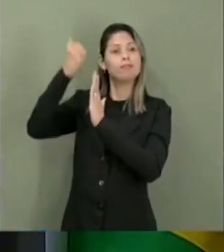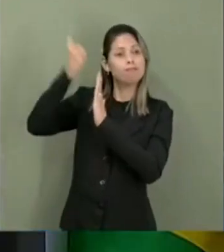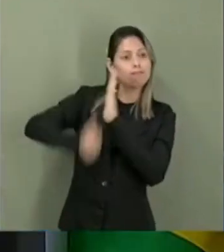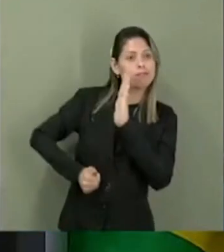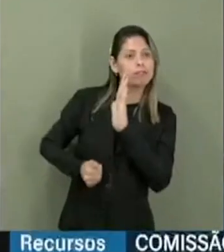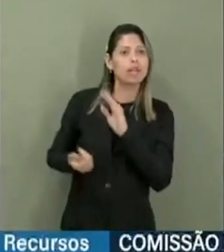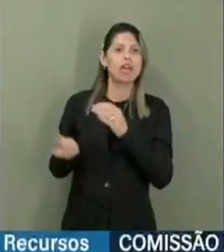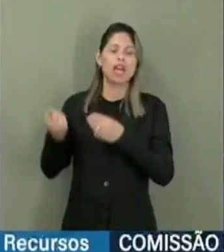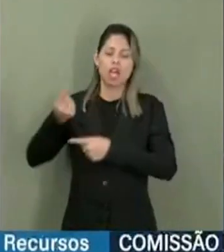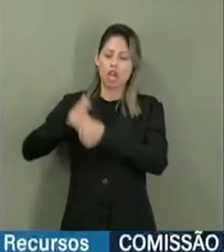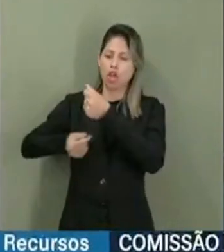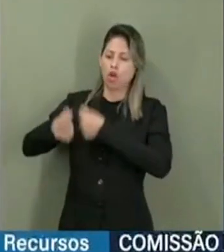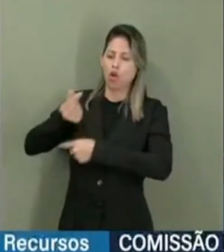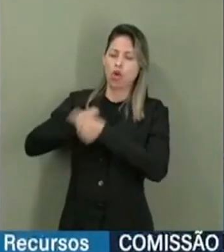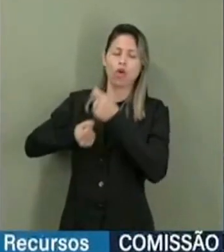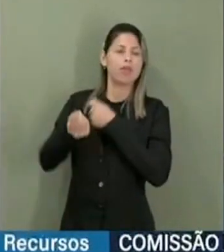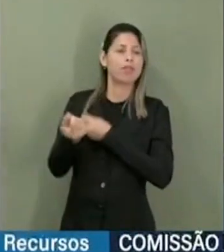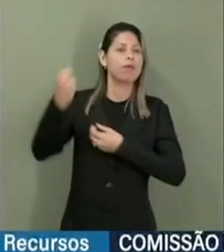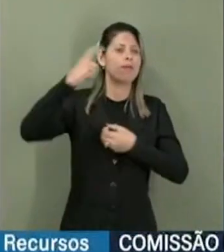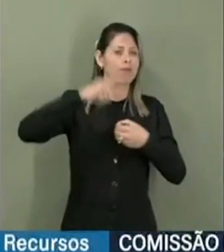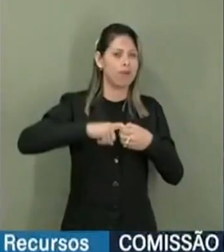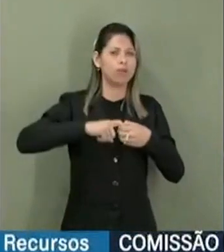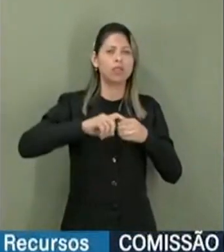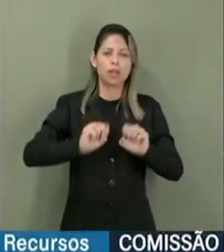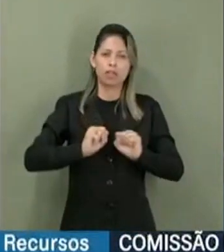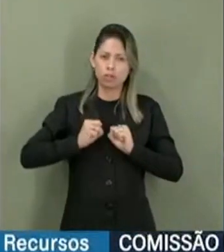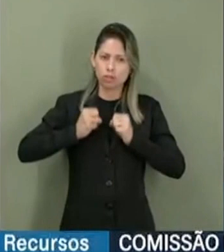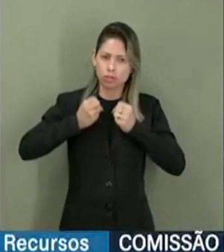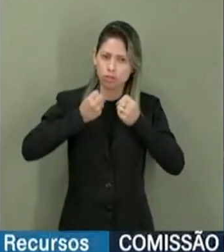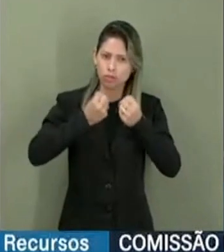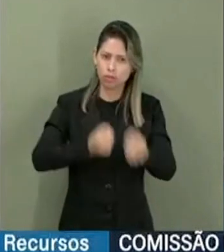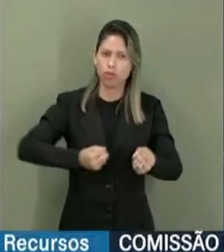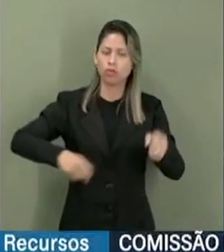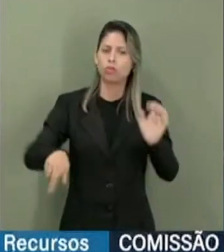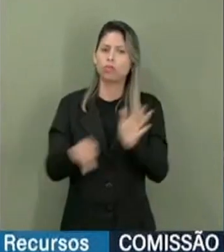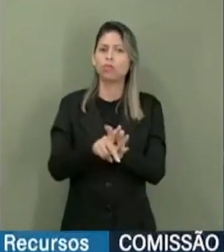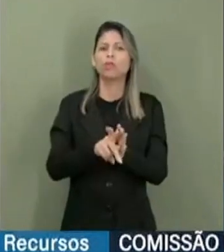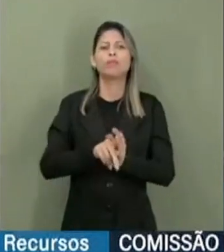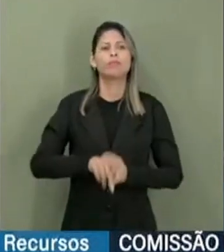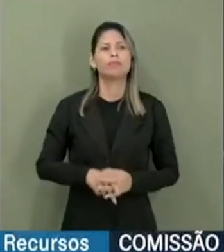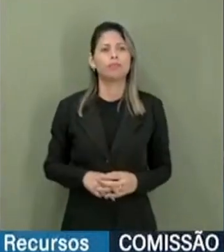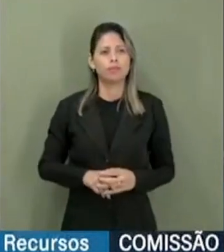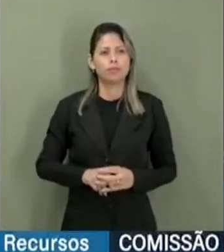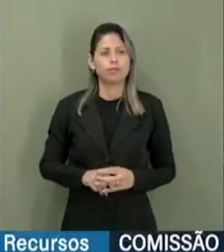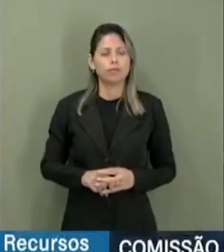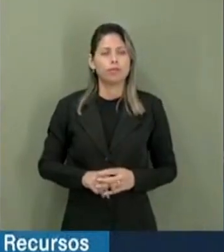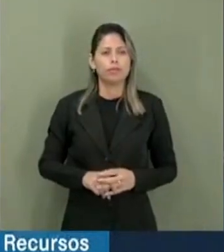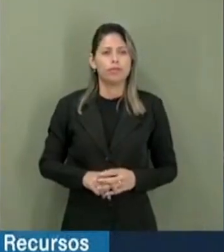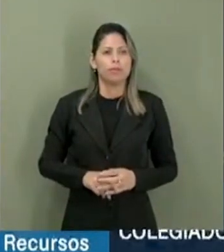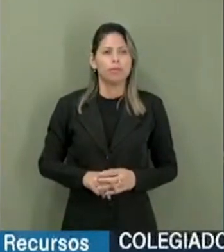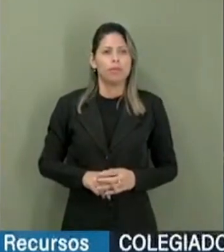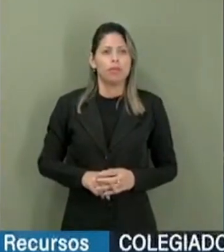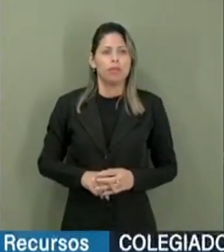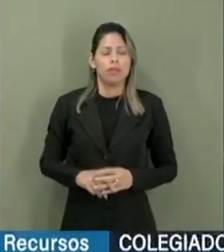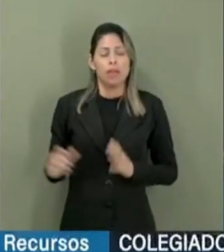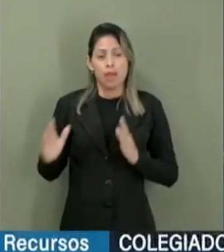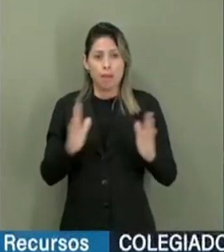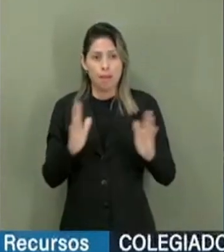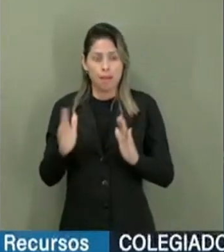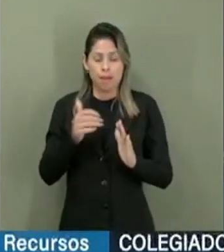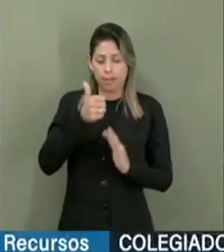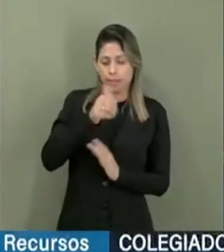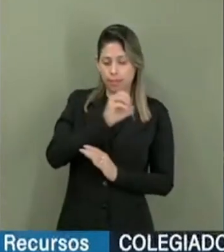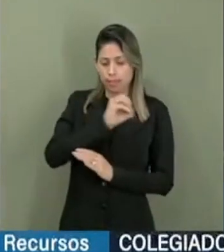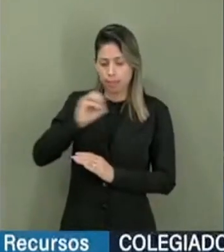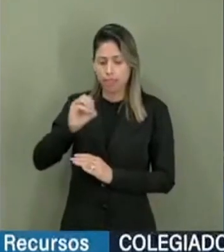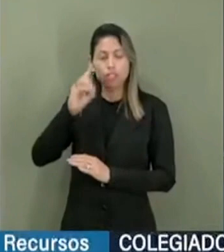retome o crescimento proporcional aos esforços sem primeiros dias foram de urgência e